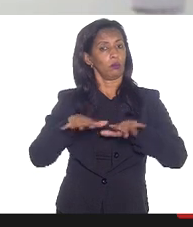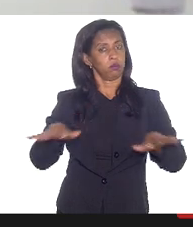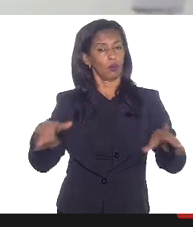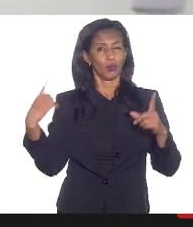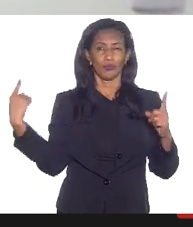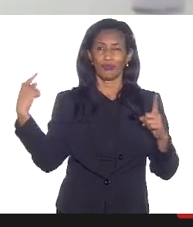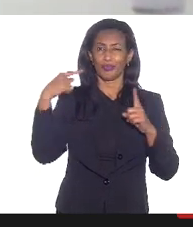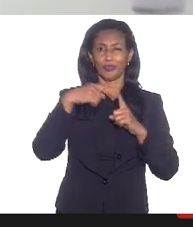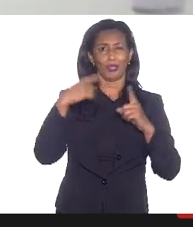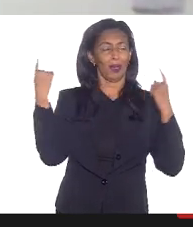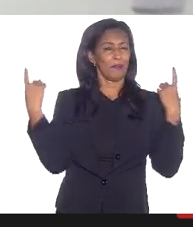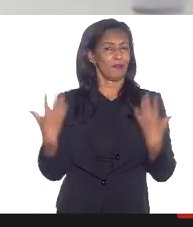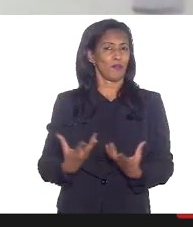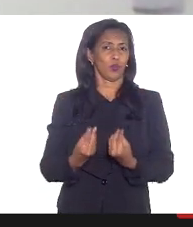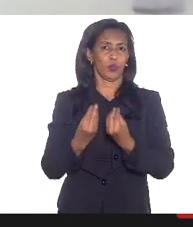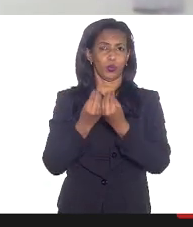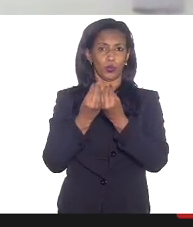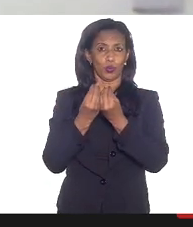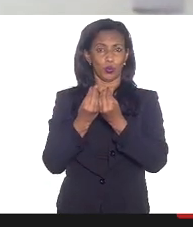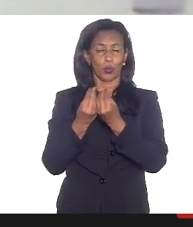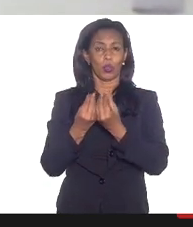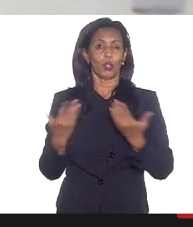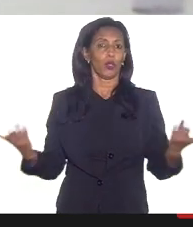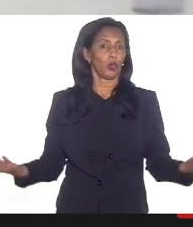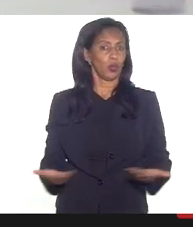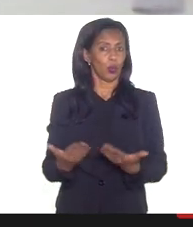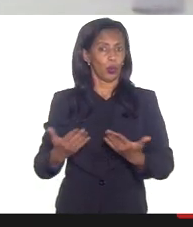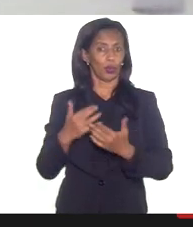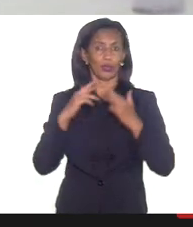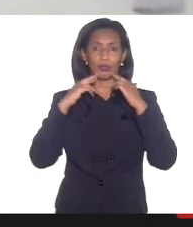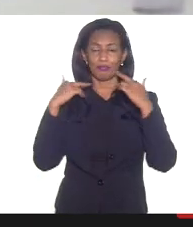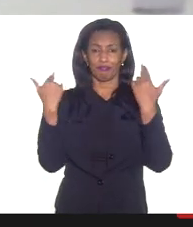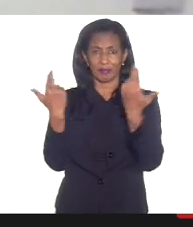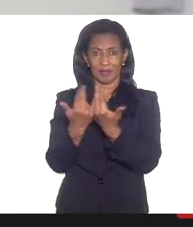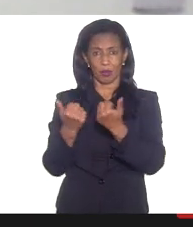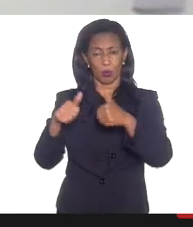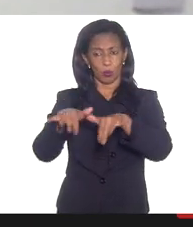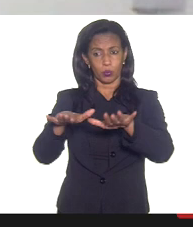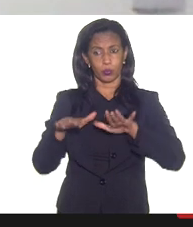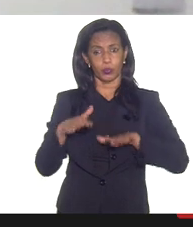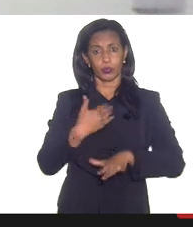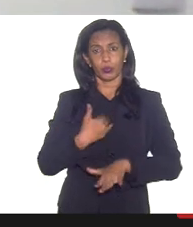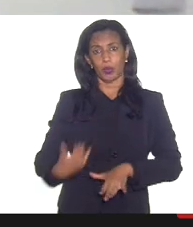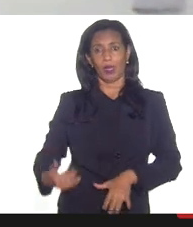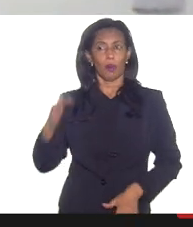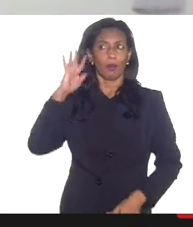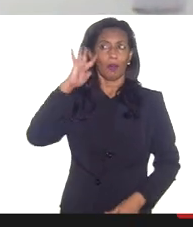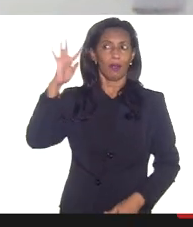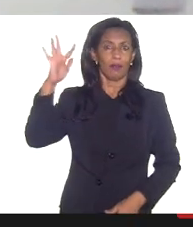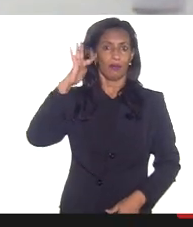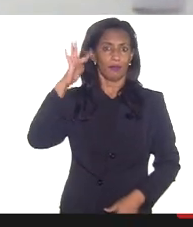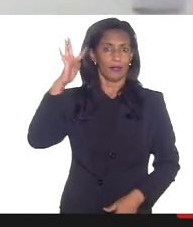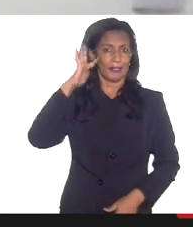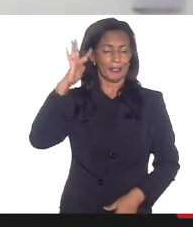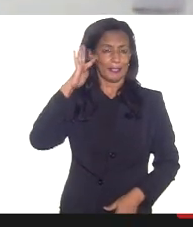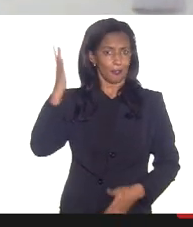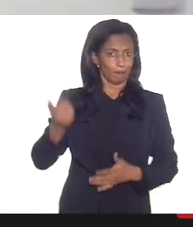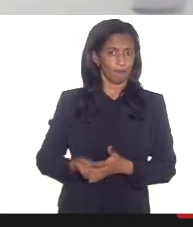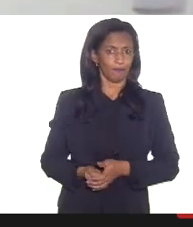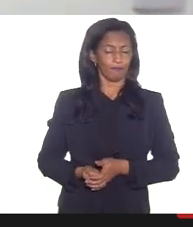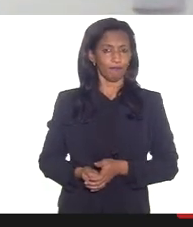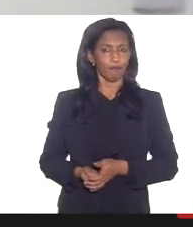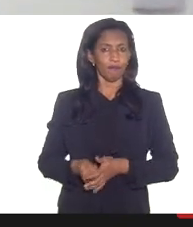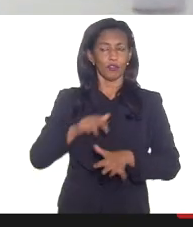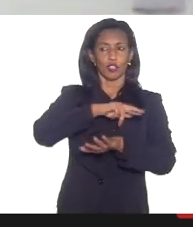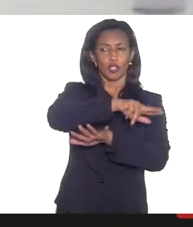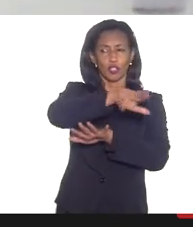são muitos, né? O objetivo dessa audiência pública é abrir o debate, é trazer uma reflexão sobre as diferentes dimensões e